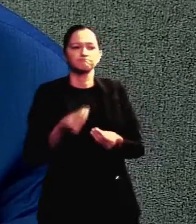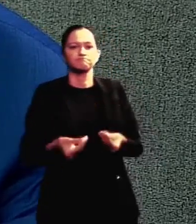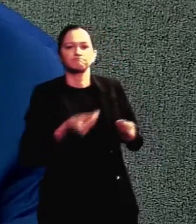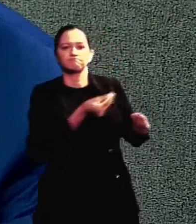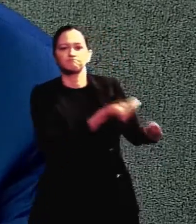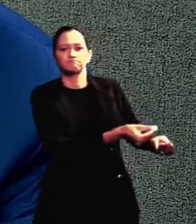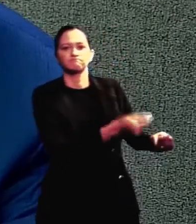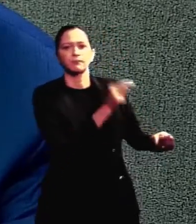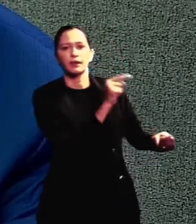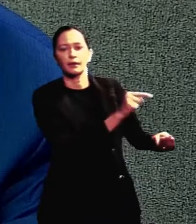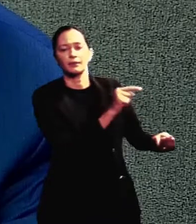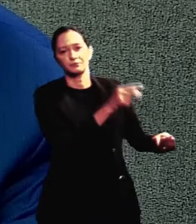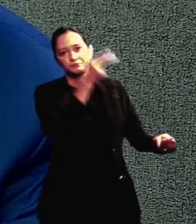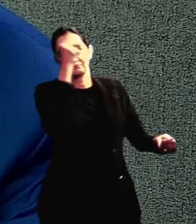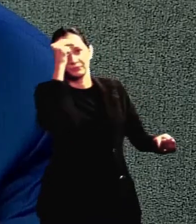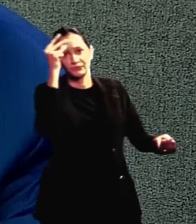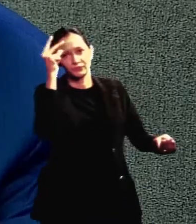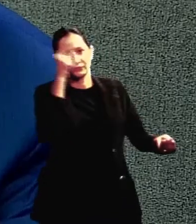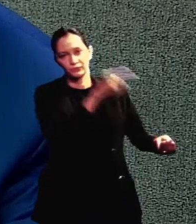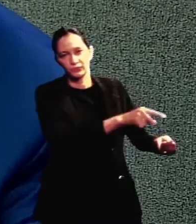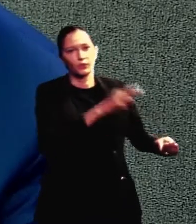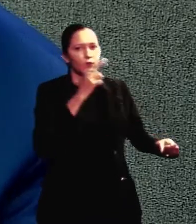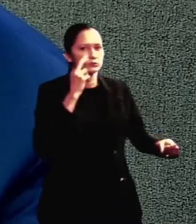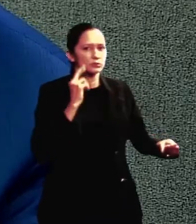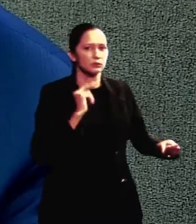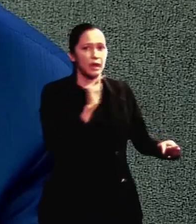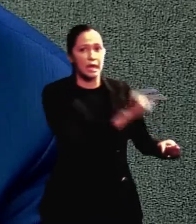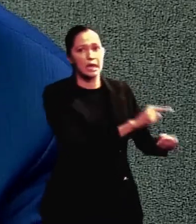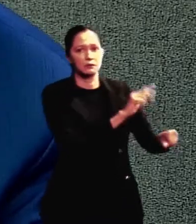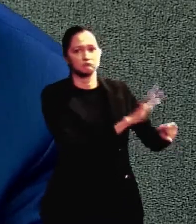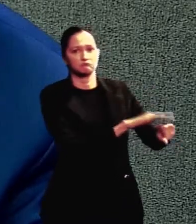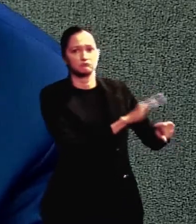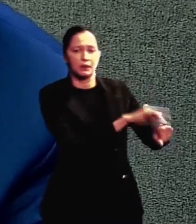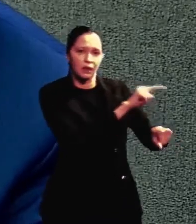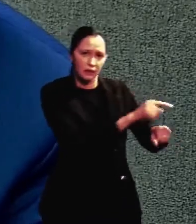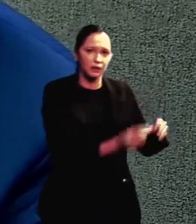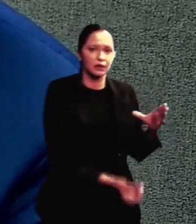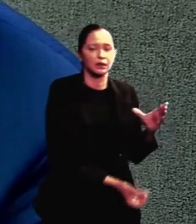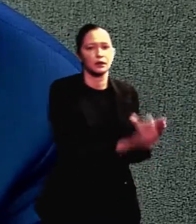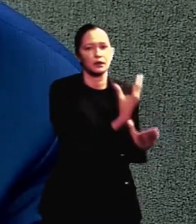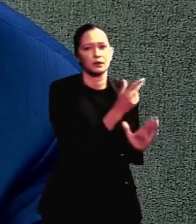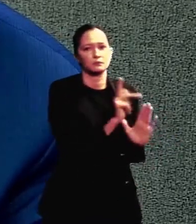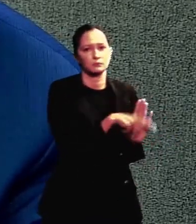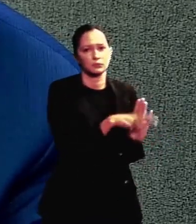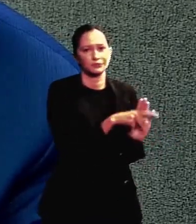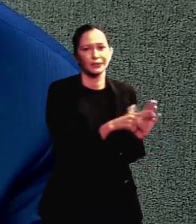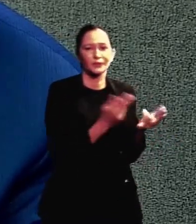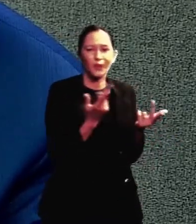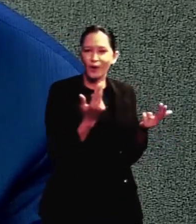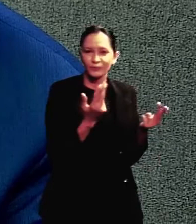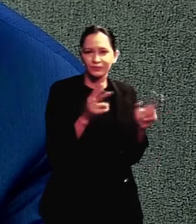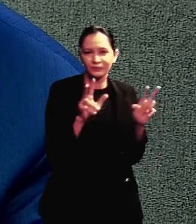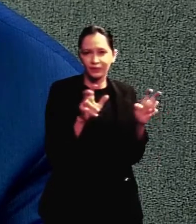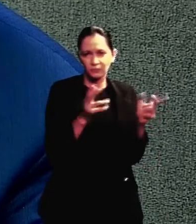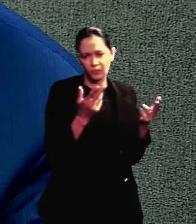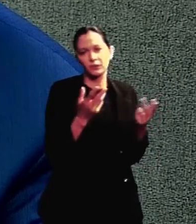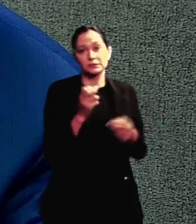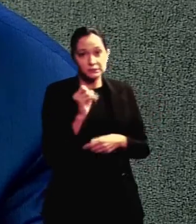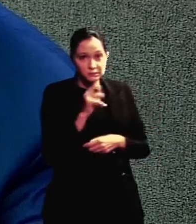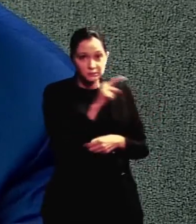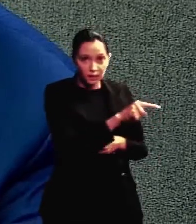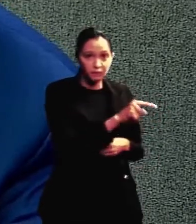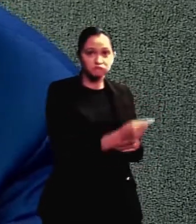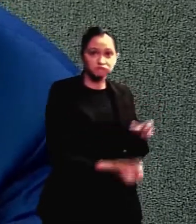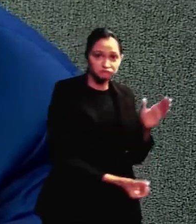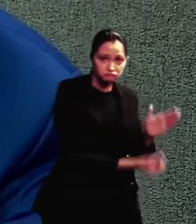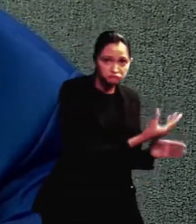ele faça, tome essa iniciativa e terá, com certeza, a minha manifestação